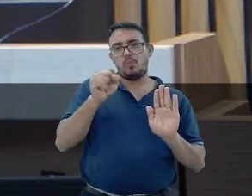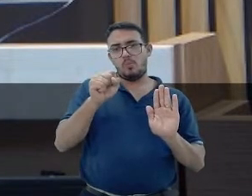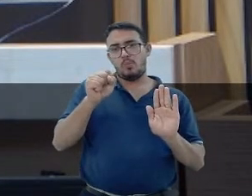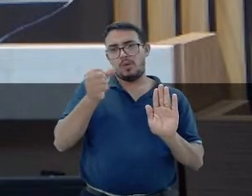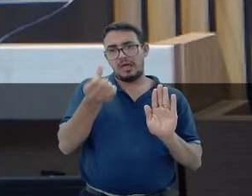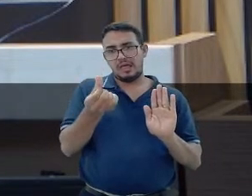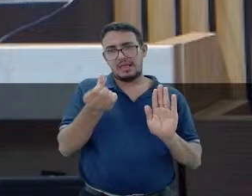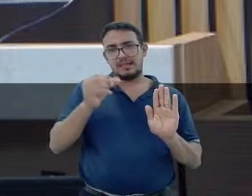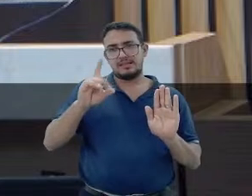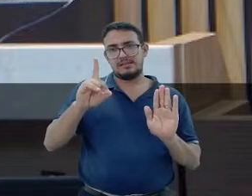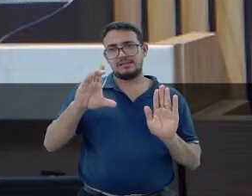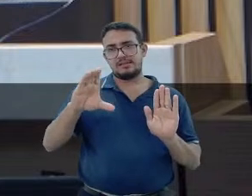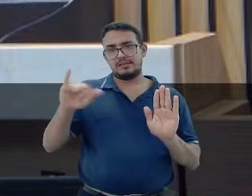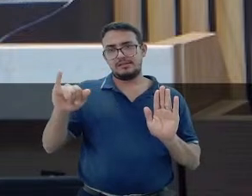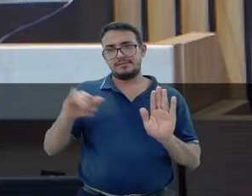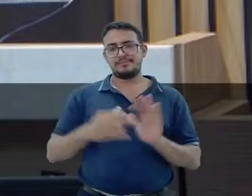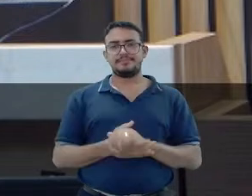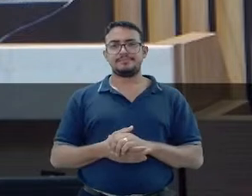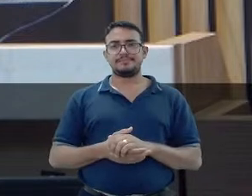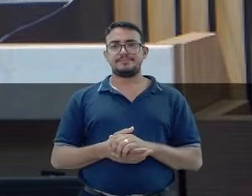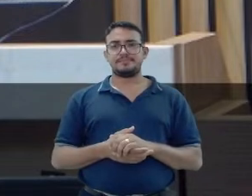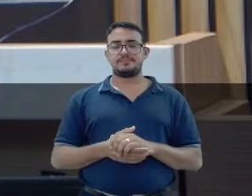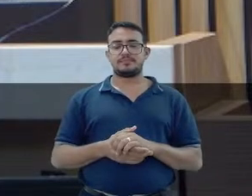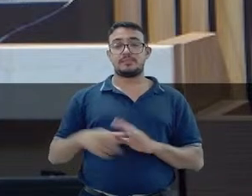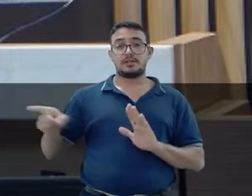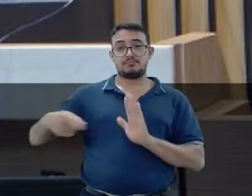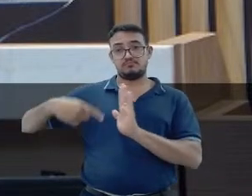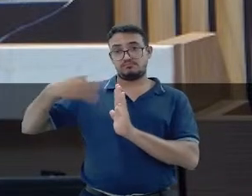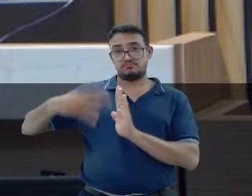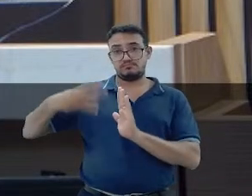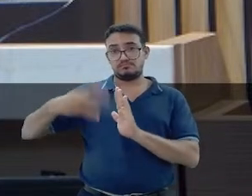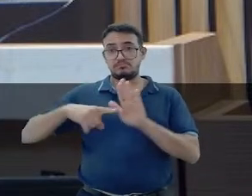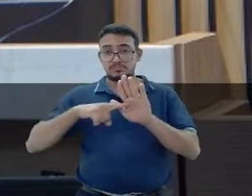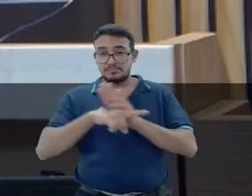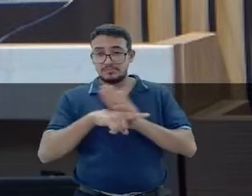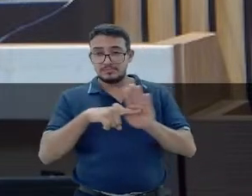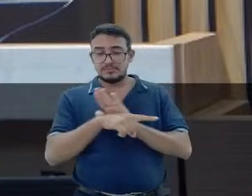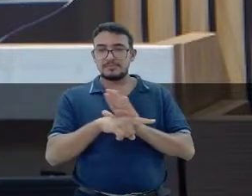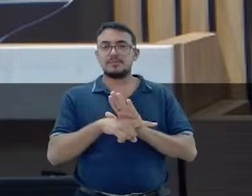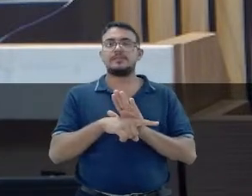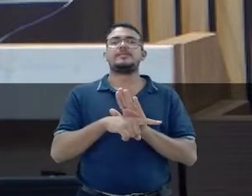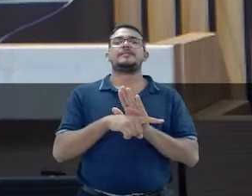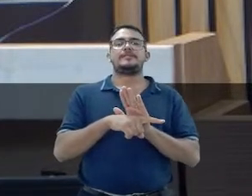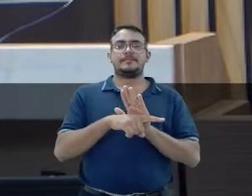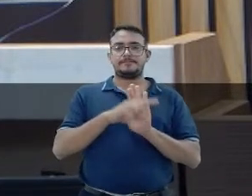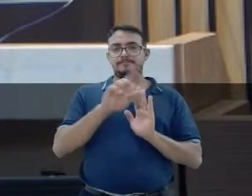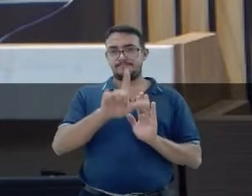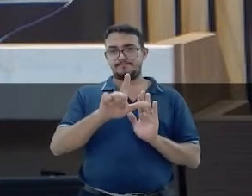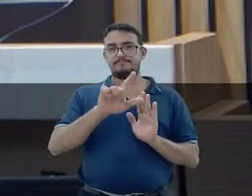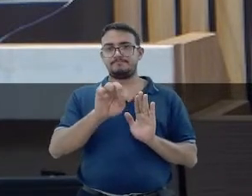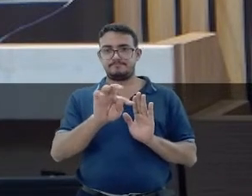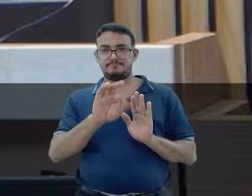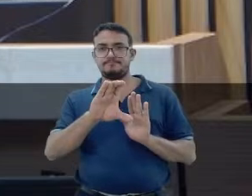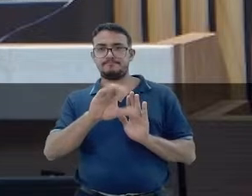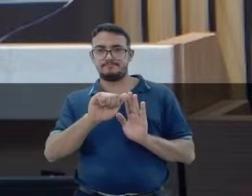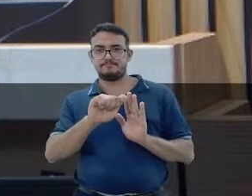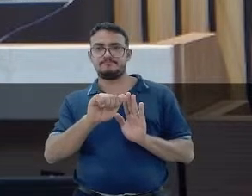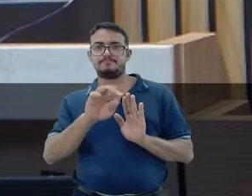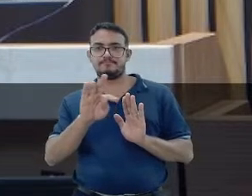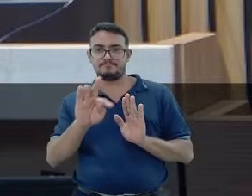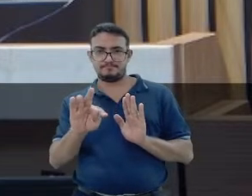A análise pericial deve prevalecer sobre o LTCAT, onde apontado o nível de ruído de